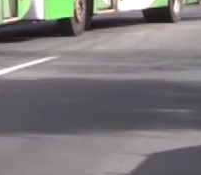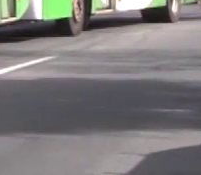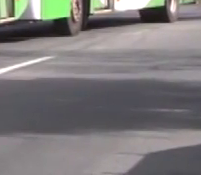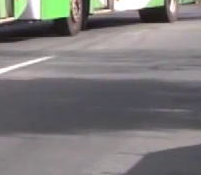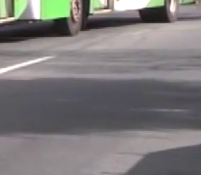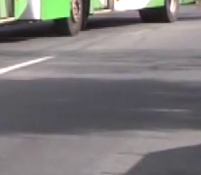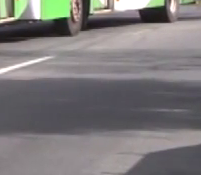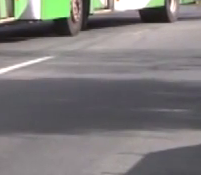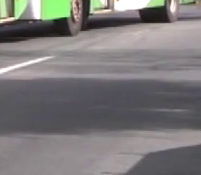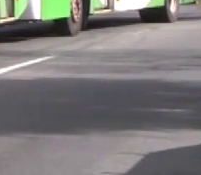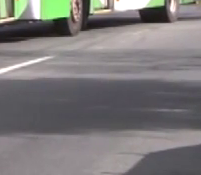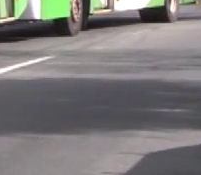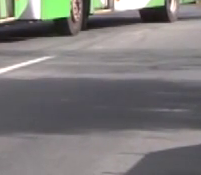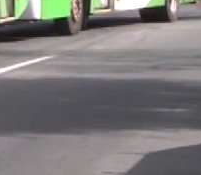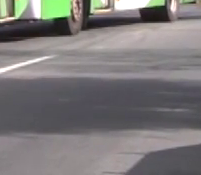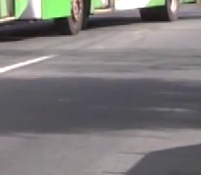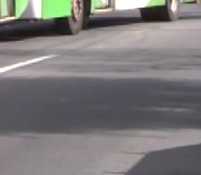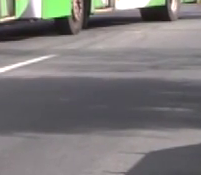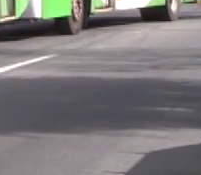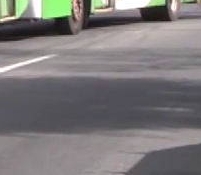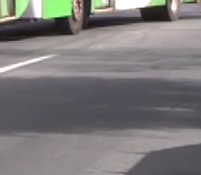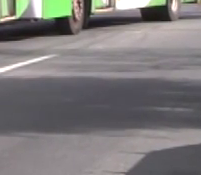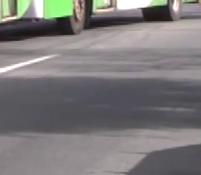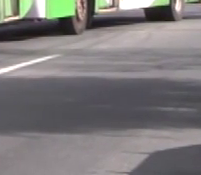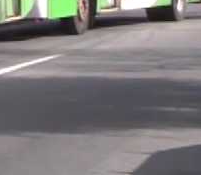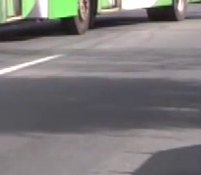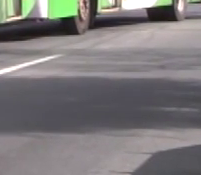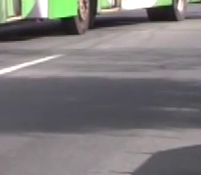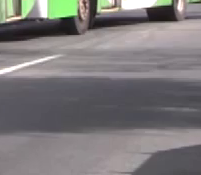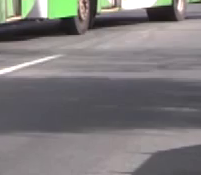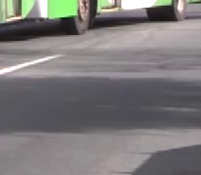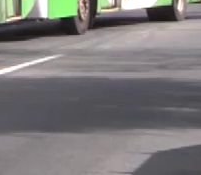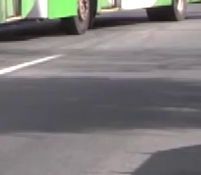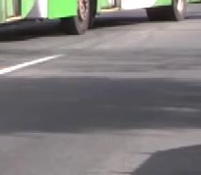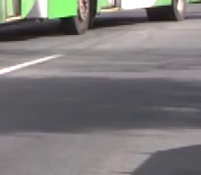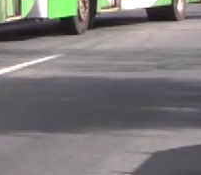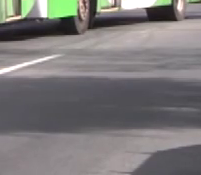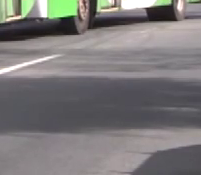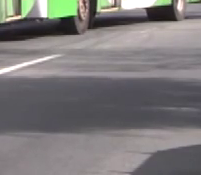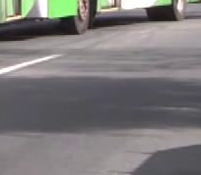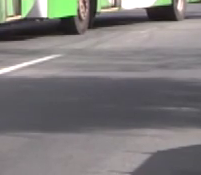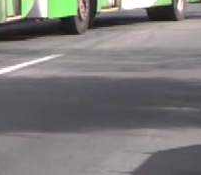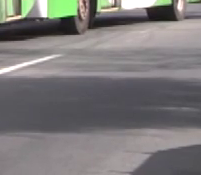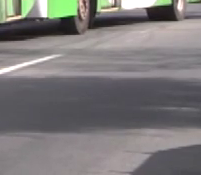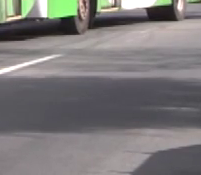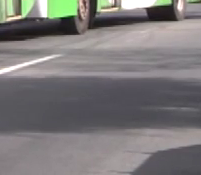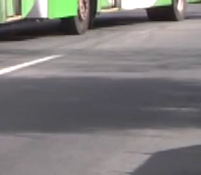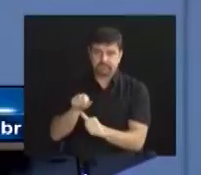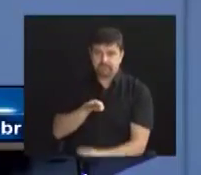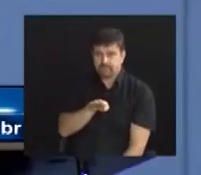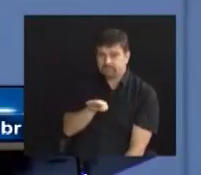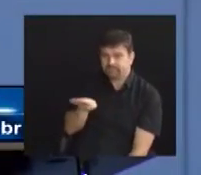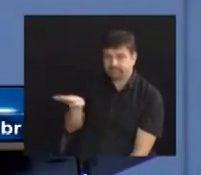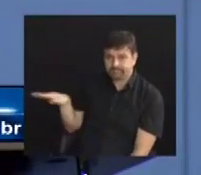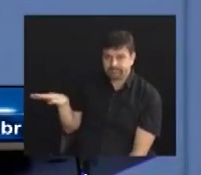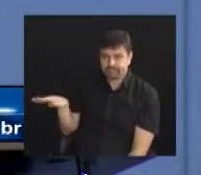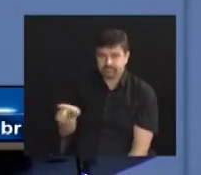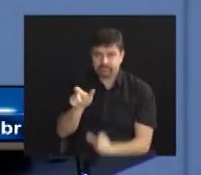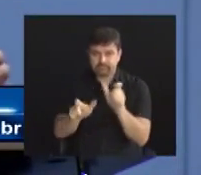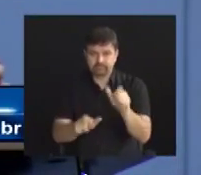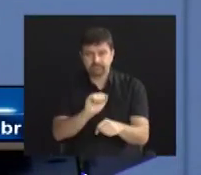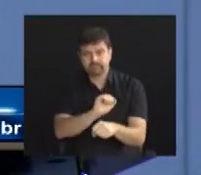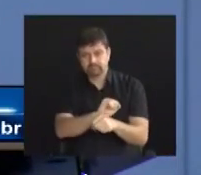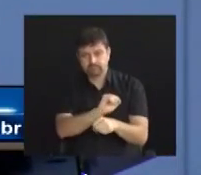fez um apelo para que as empresas de ônibus não deixem de cumprir os itinerários pré-determinados. Outro